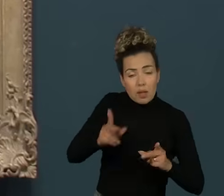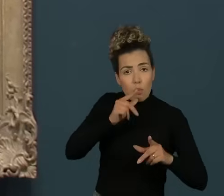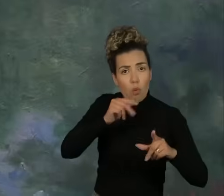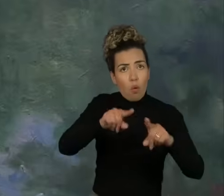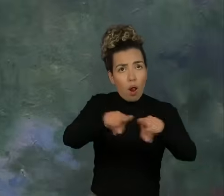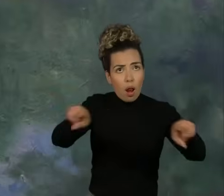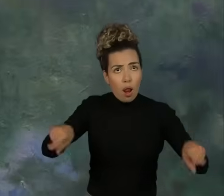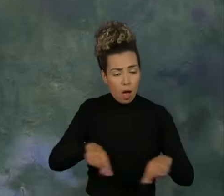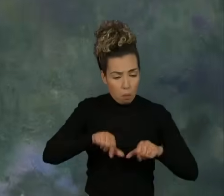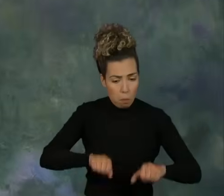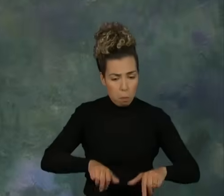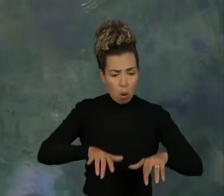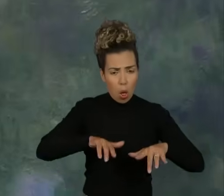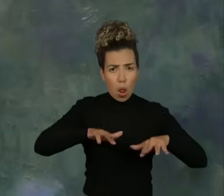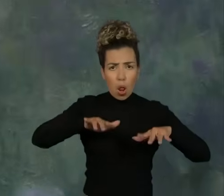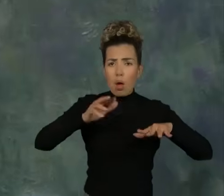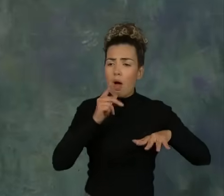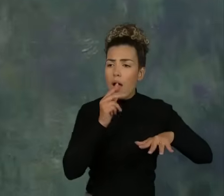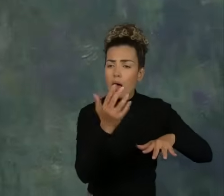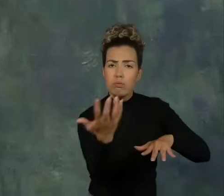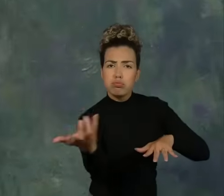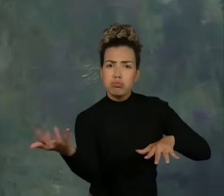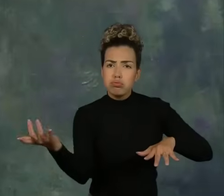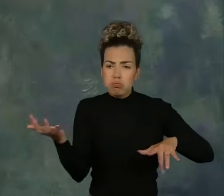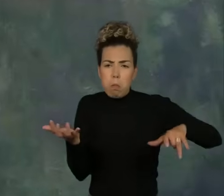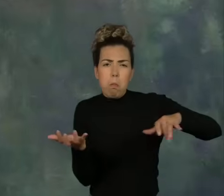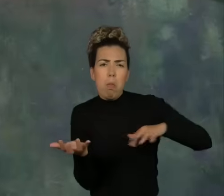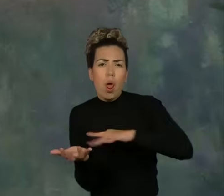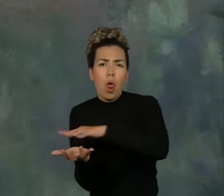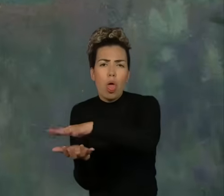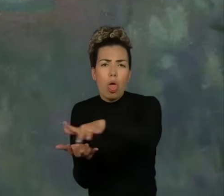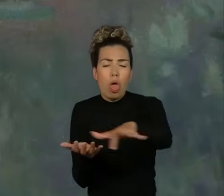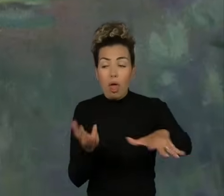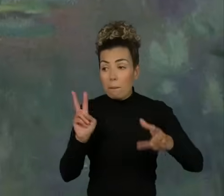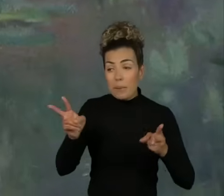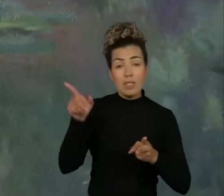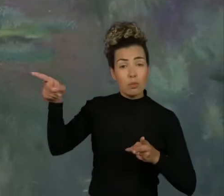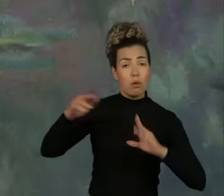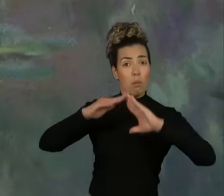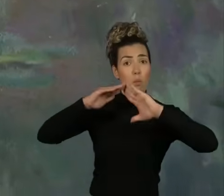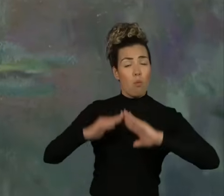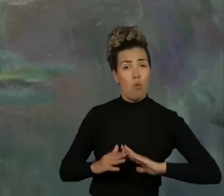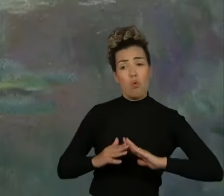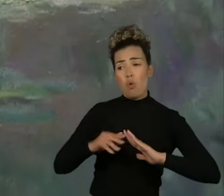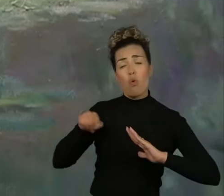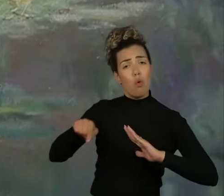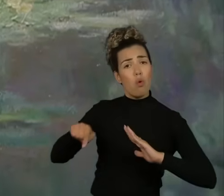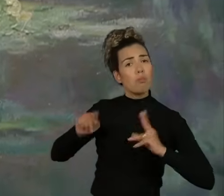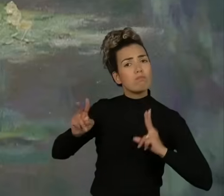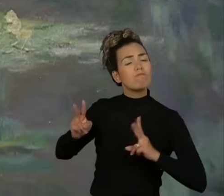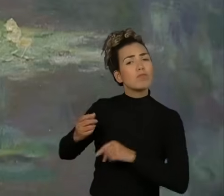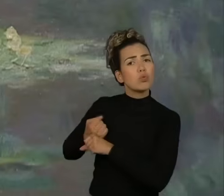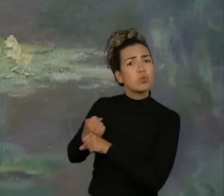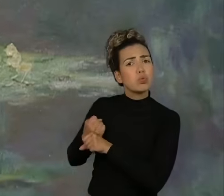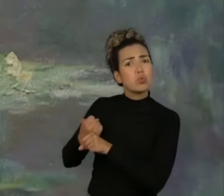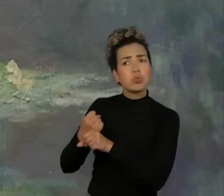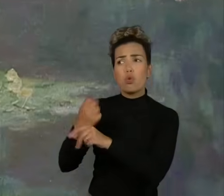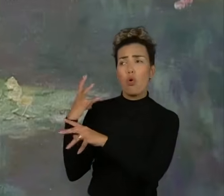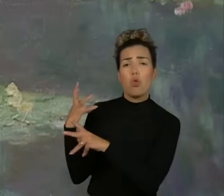artificialmente por ele na propriedade onde viveu por mais de 4 décadas. Elas foram tema de mais